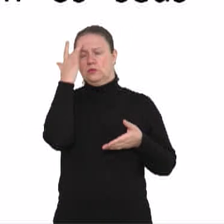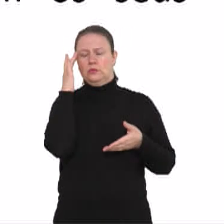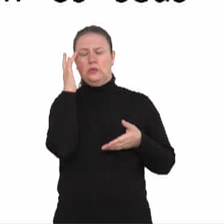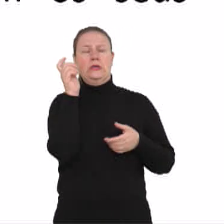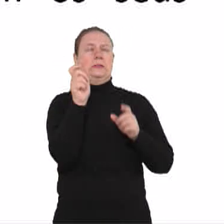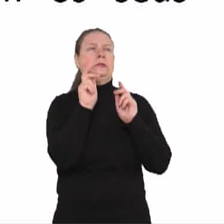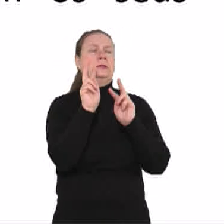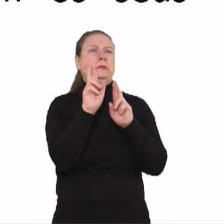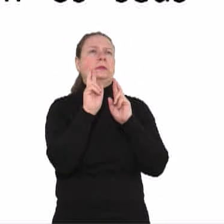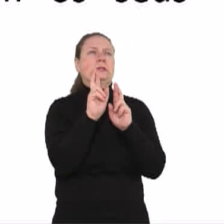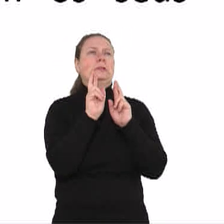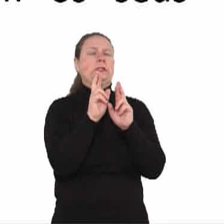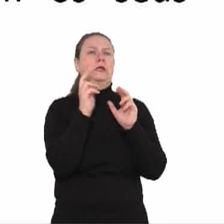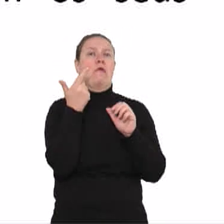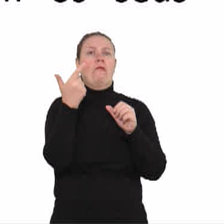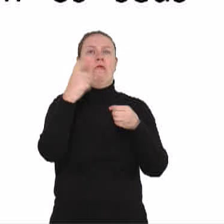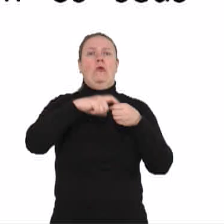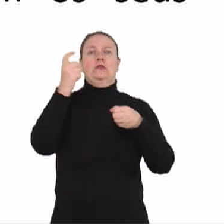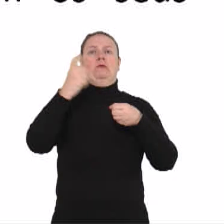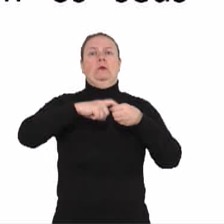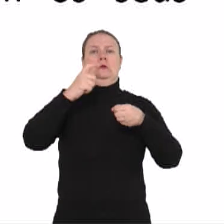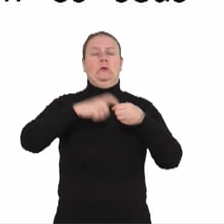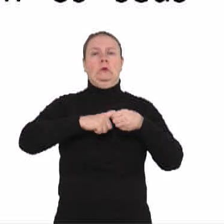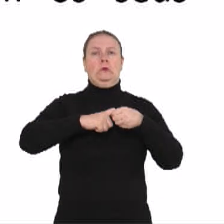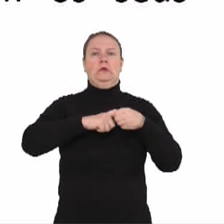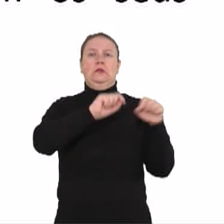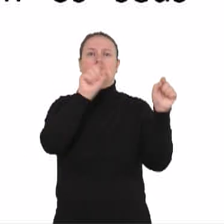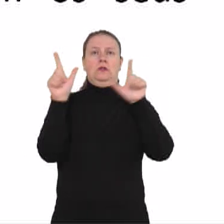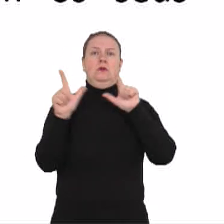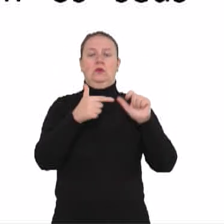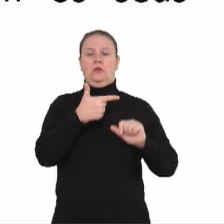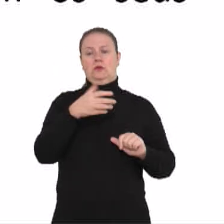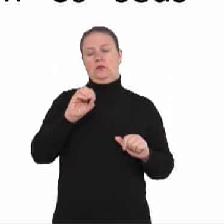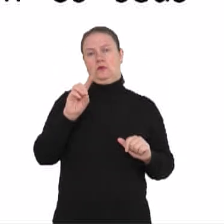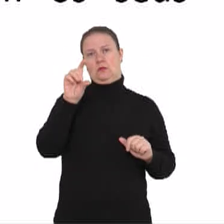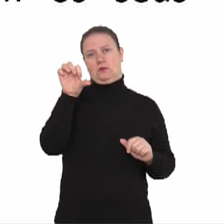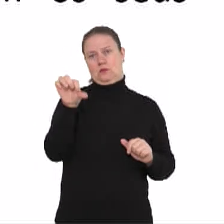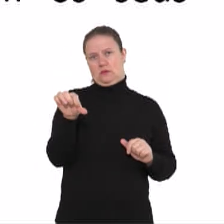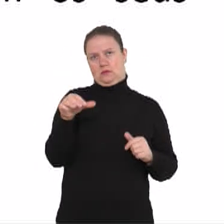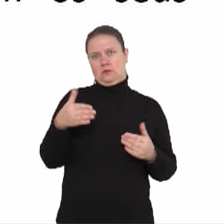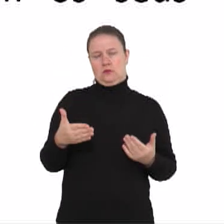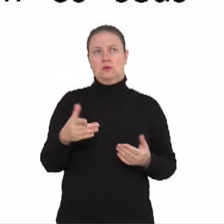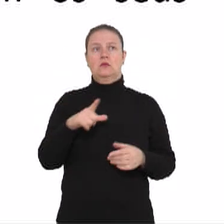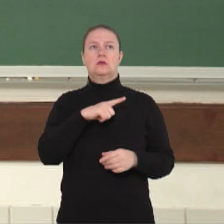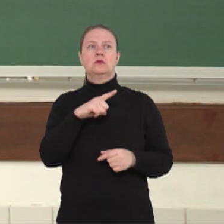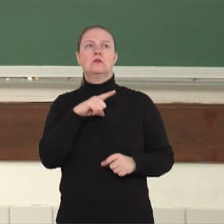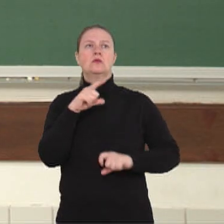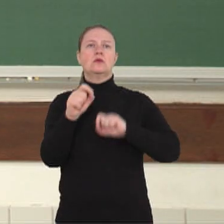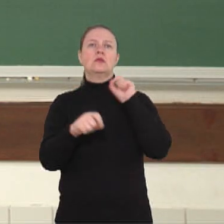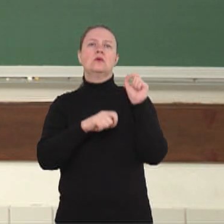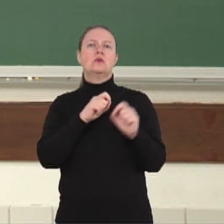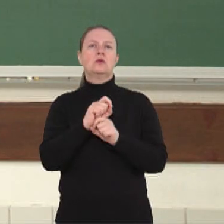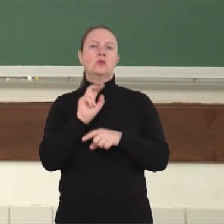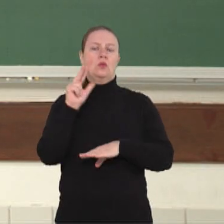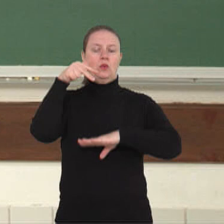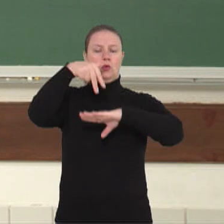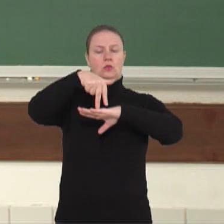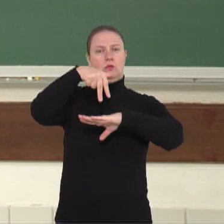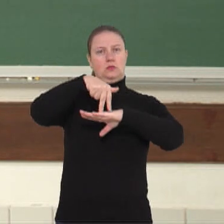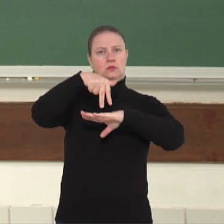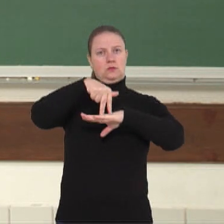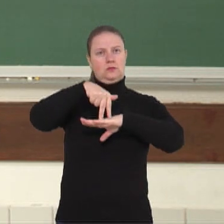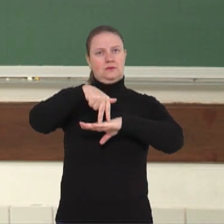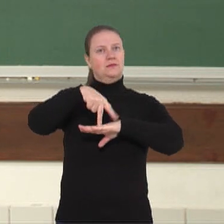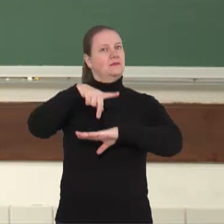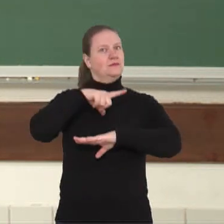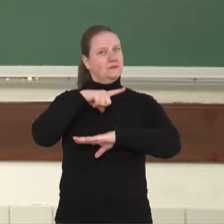aguardam ansiosamente pela estreia da 3ª temporada para 2019. Então veja que aqui você tem já um posicionamentozinho, né?